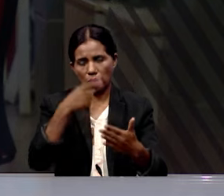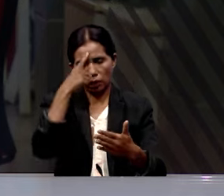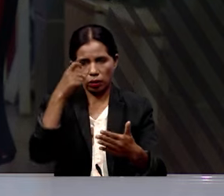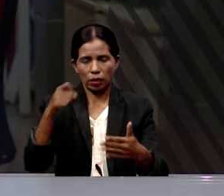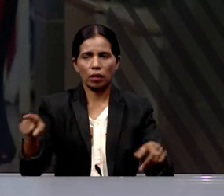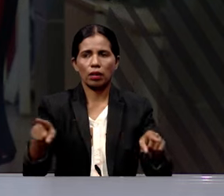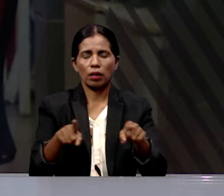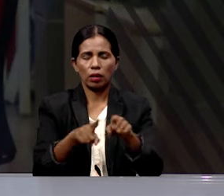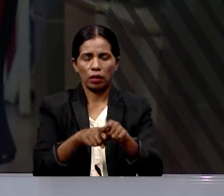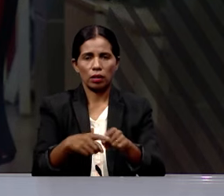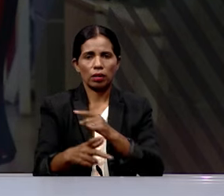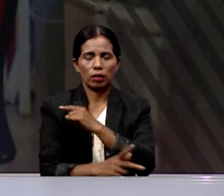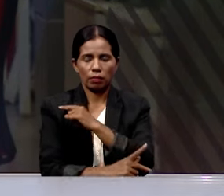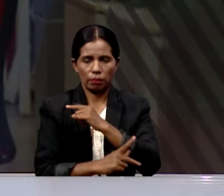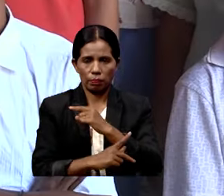a nessa exploração.